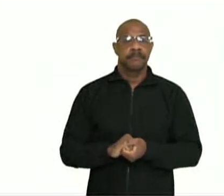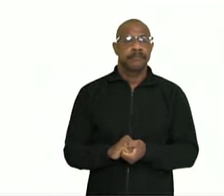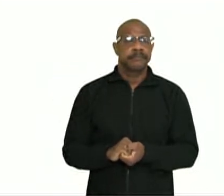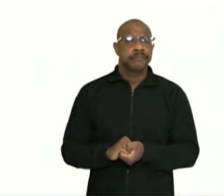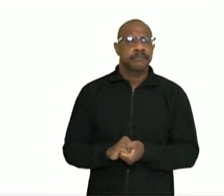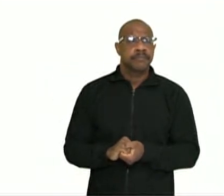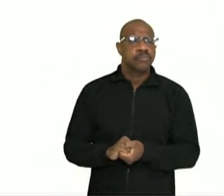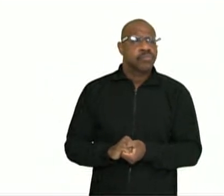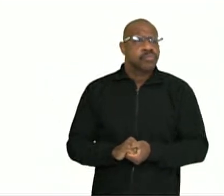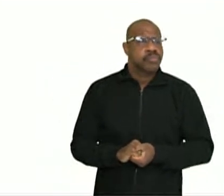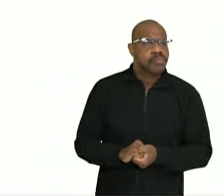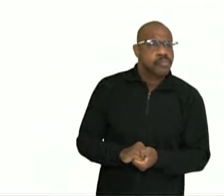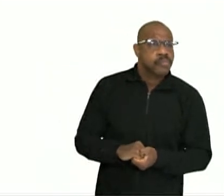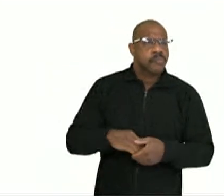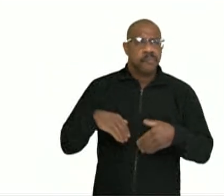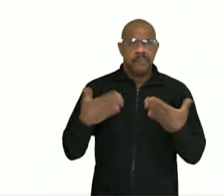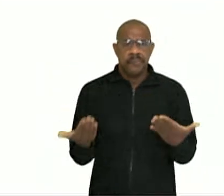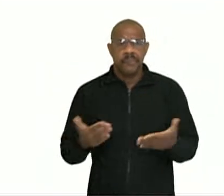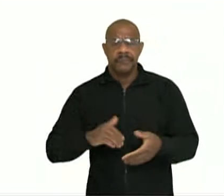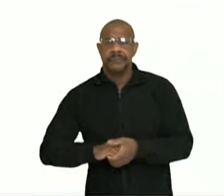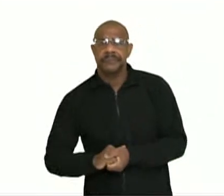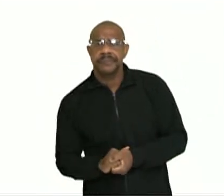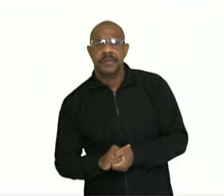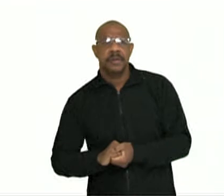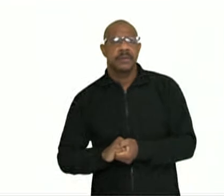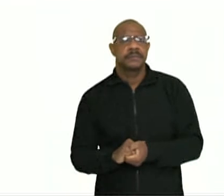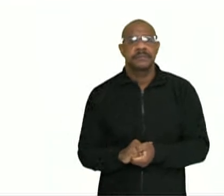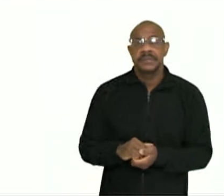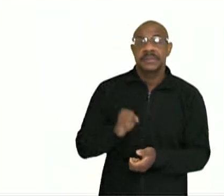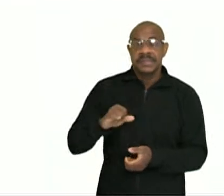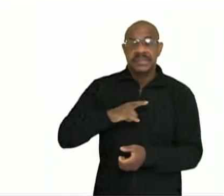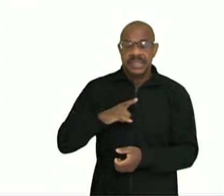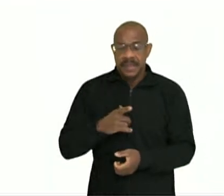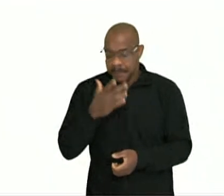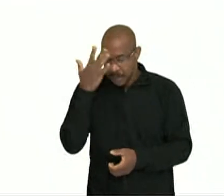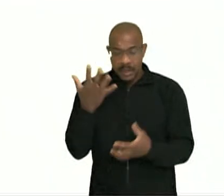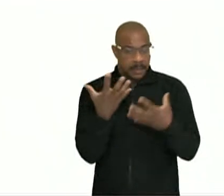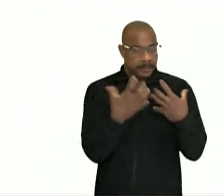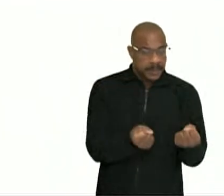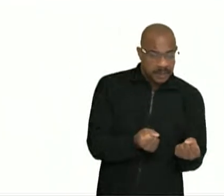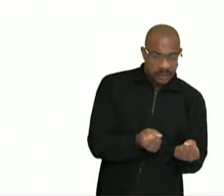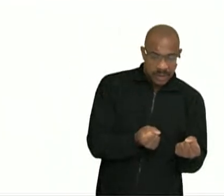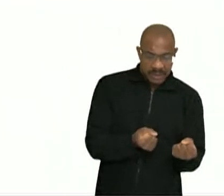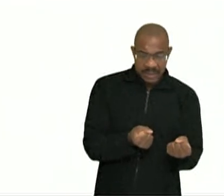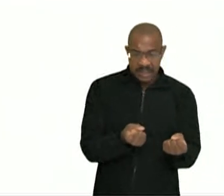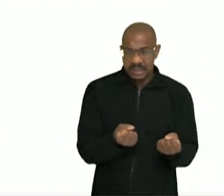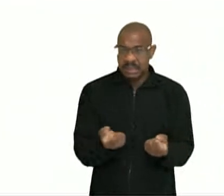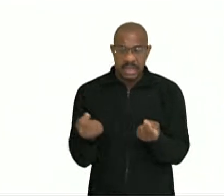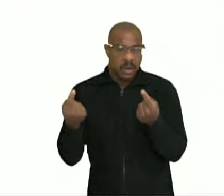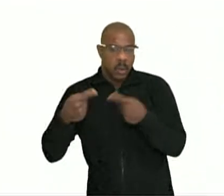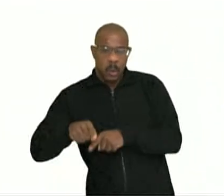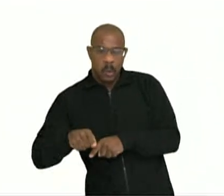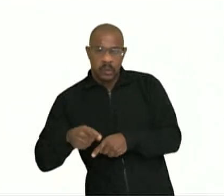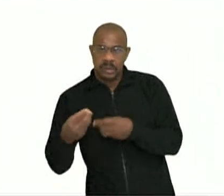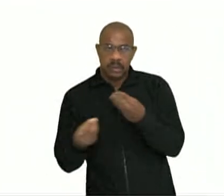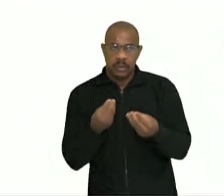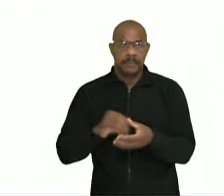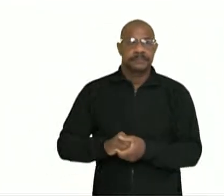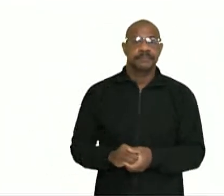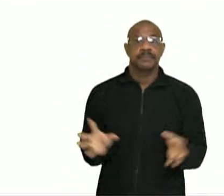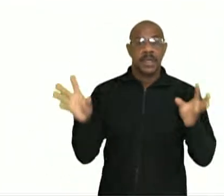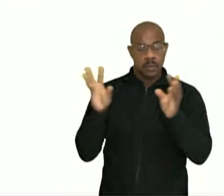Discuta opiniões contrárias. Então, se é a favor ou é contra. E na conclusão,